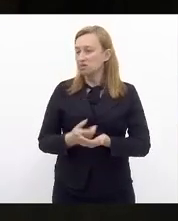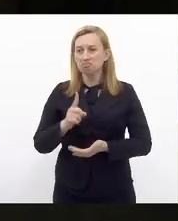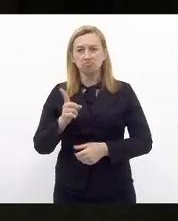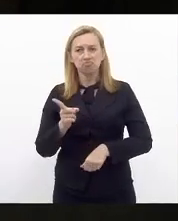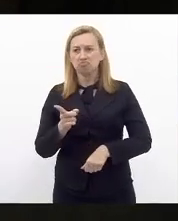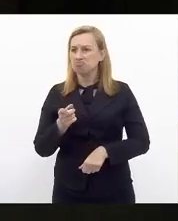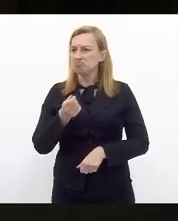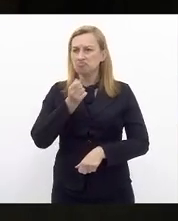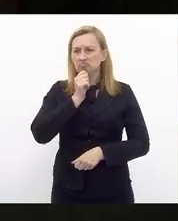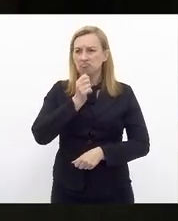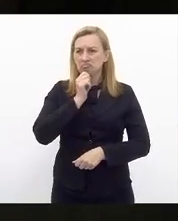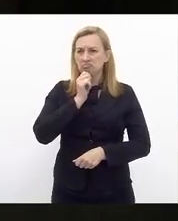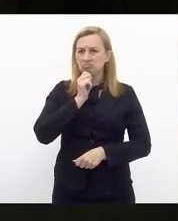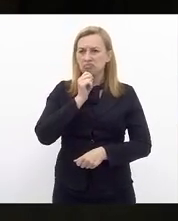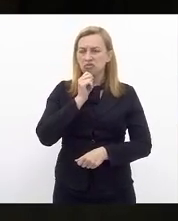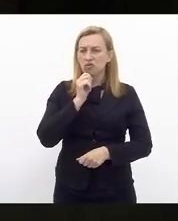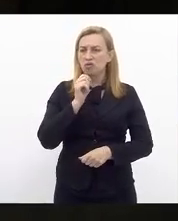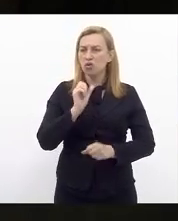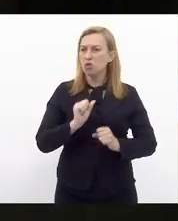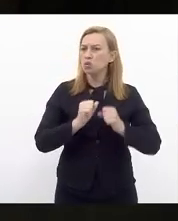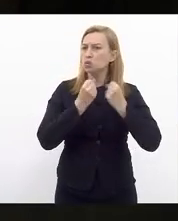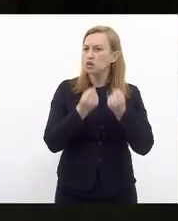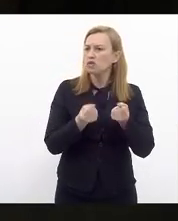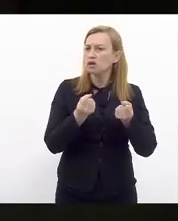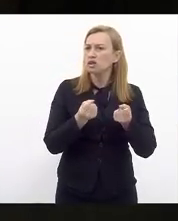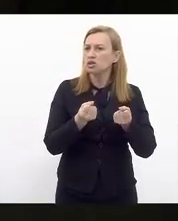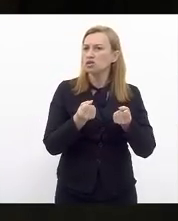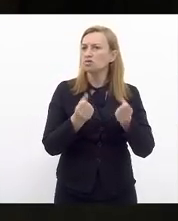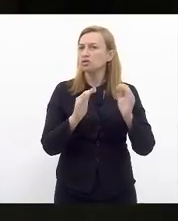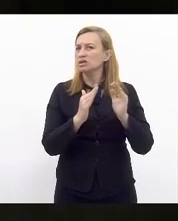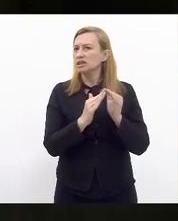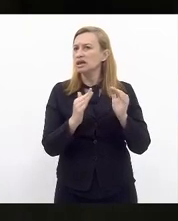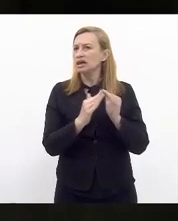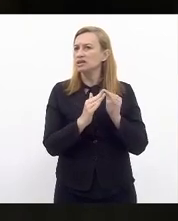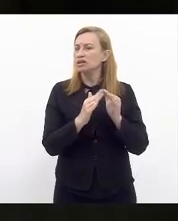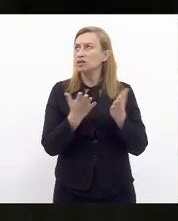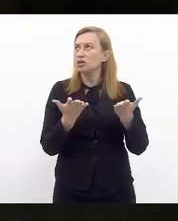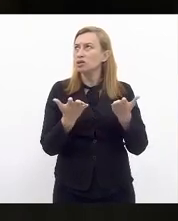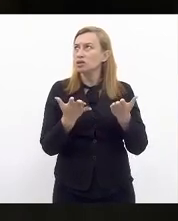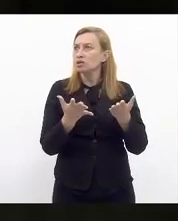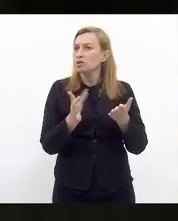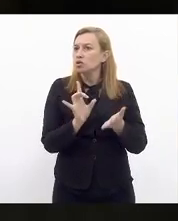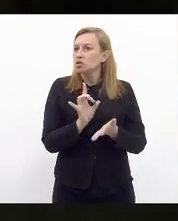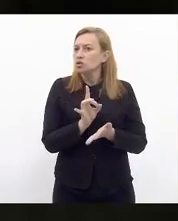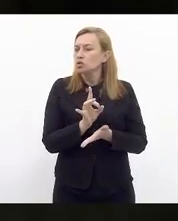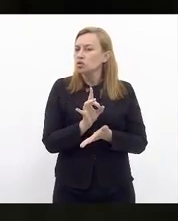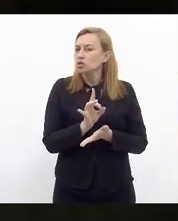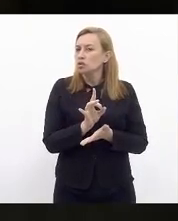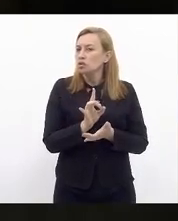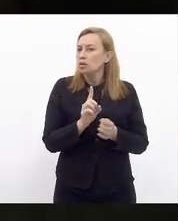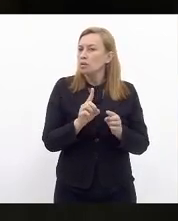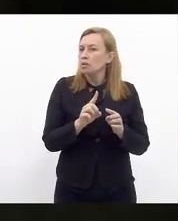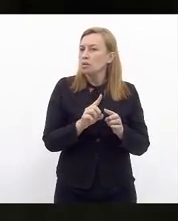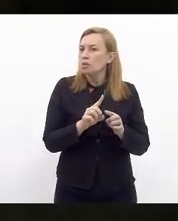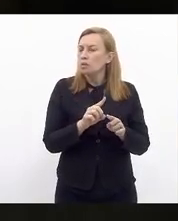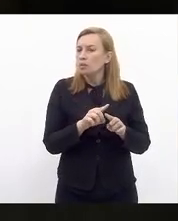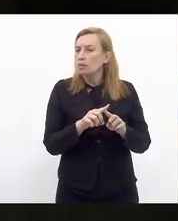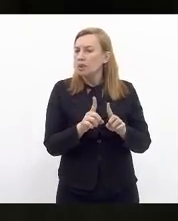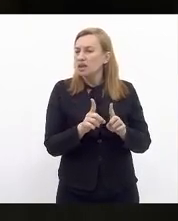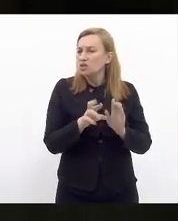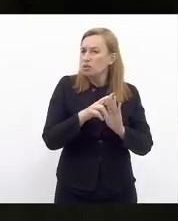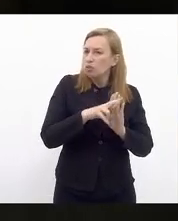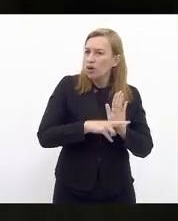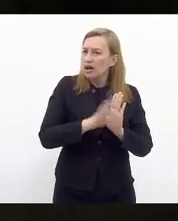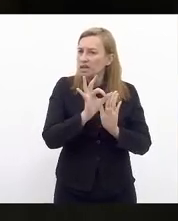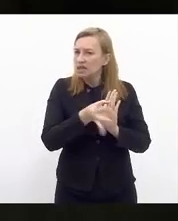em nenhum momento ele foi defendido nessa casa por si só mas com uma das medidas necessárias